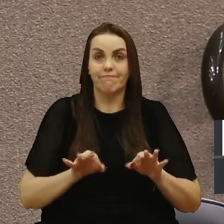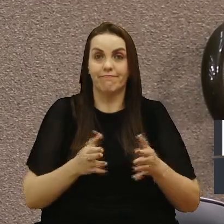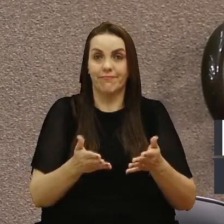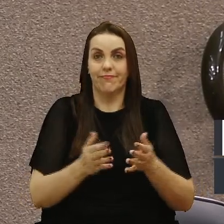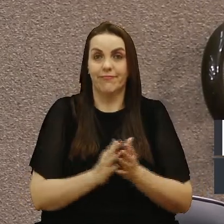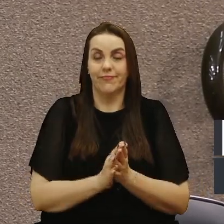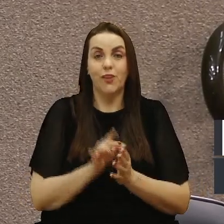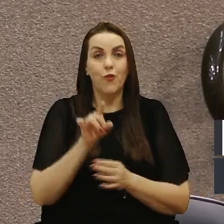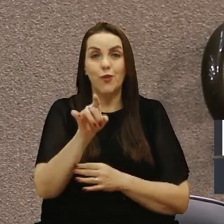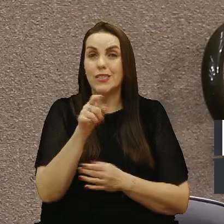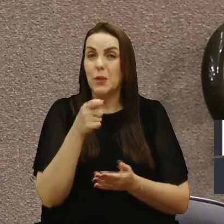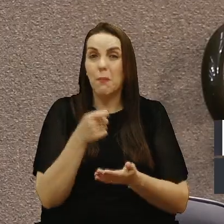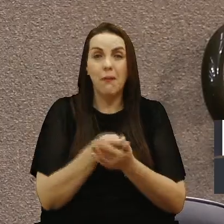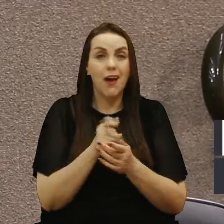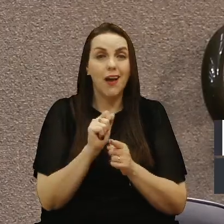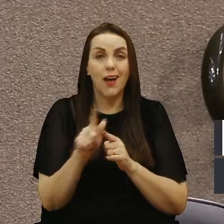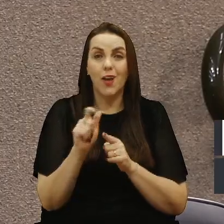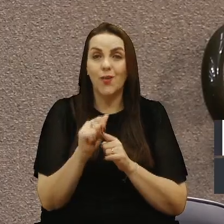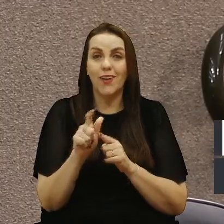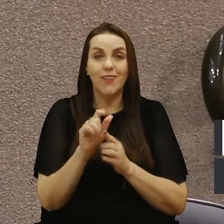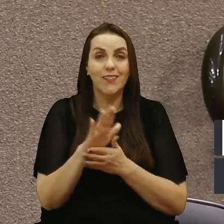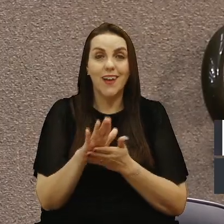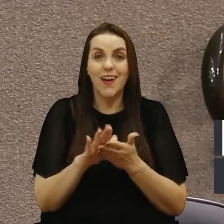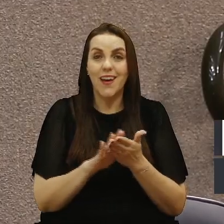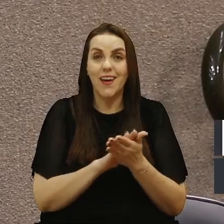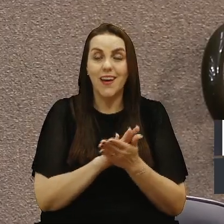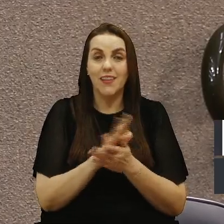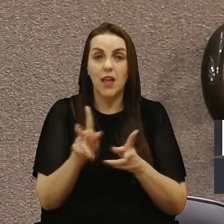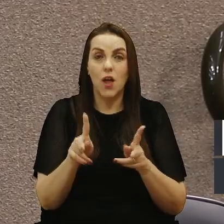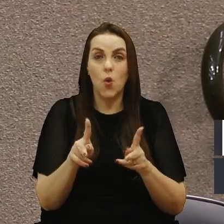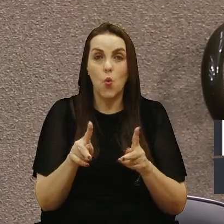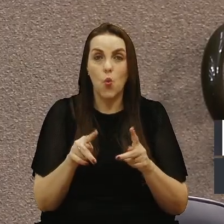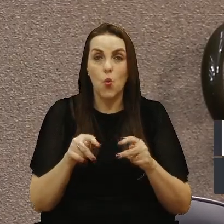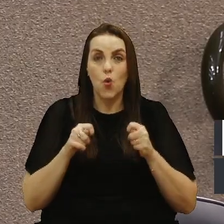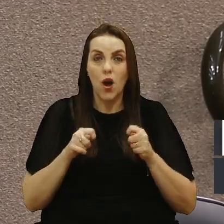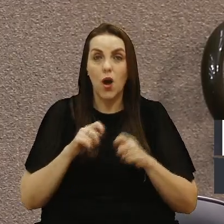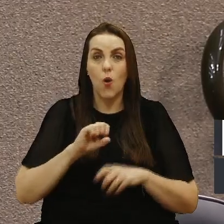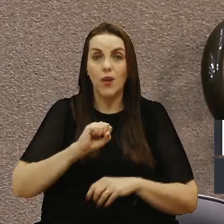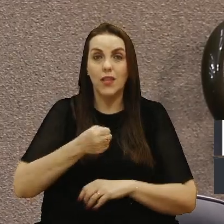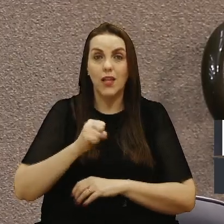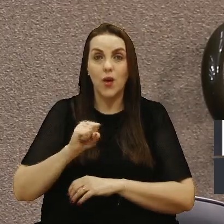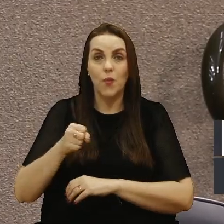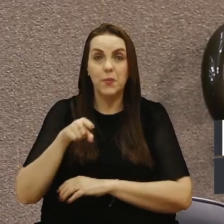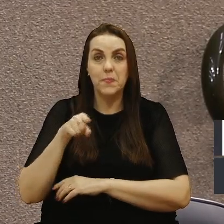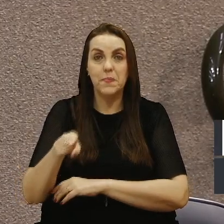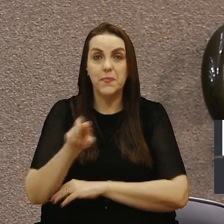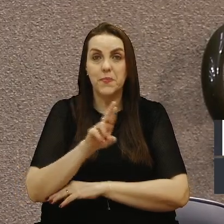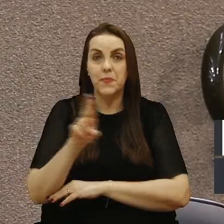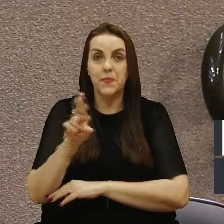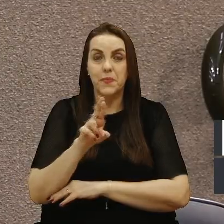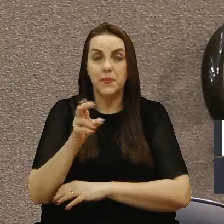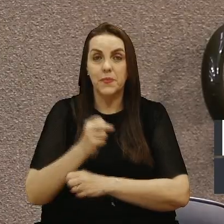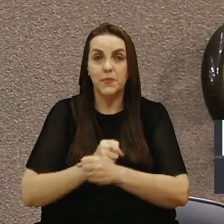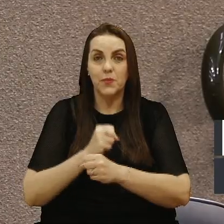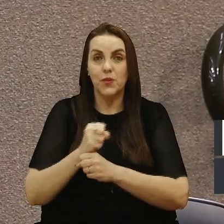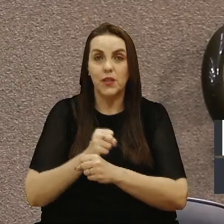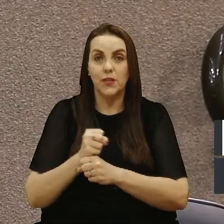E você não paga aluguel. Uma economia de R$ 88 mil por ano.